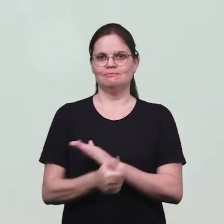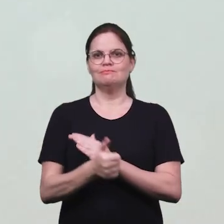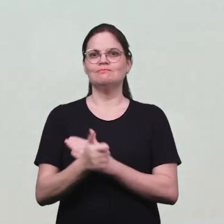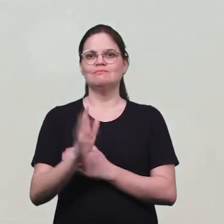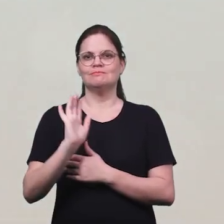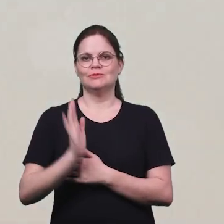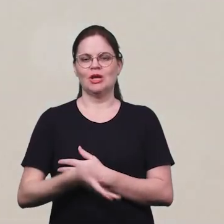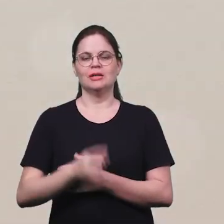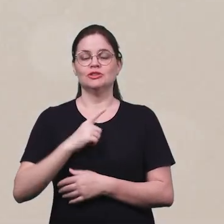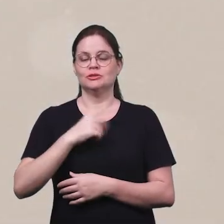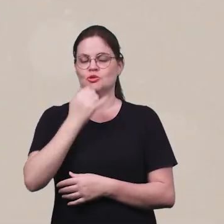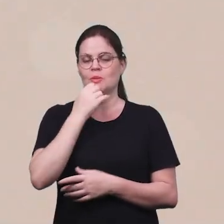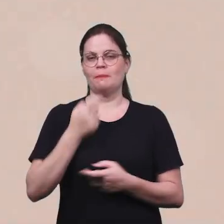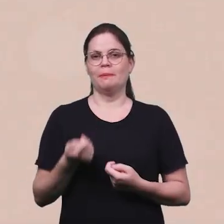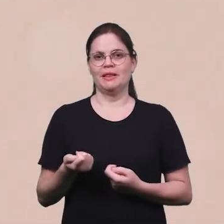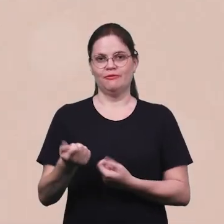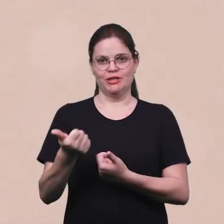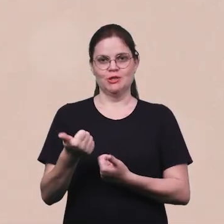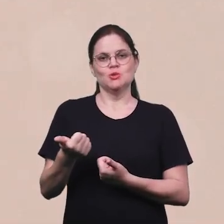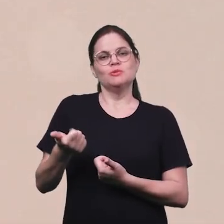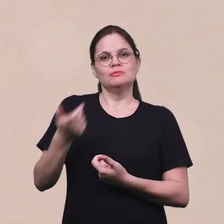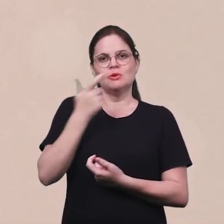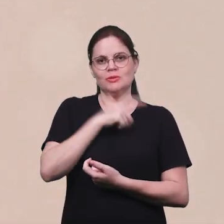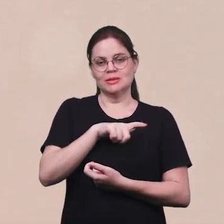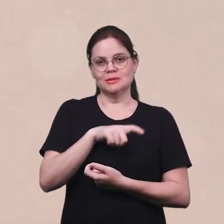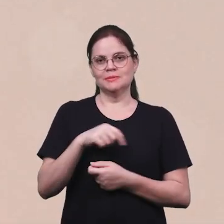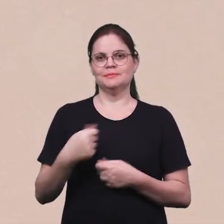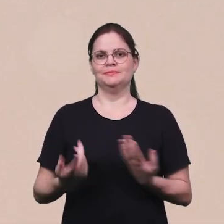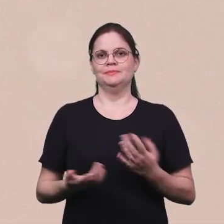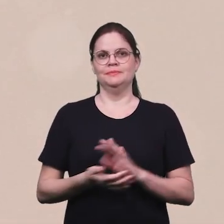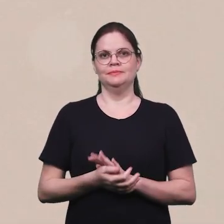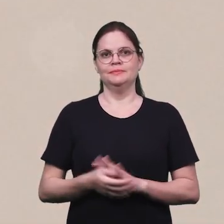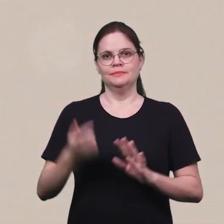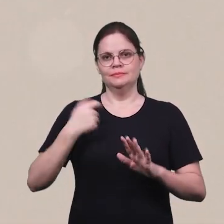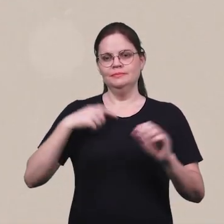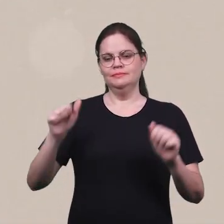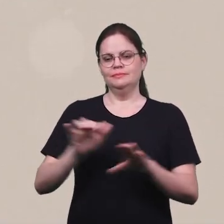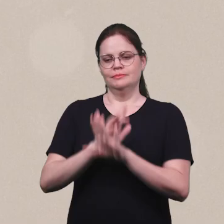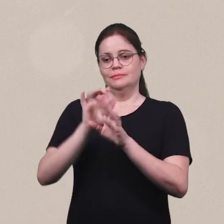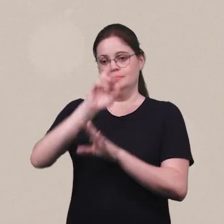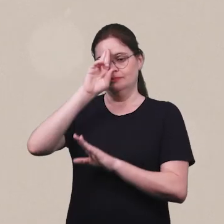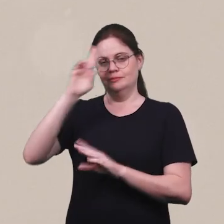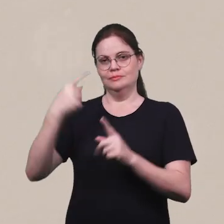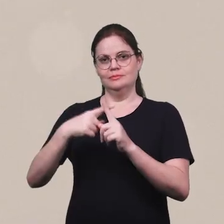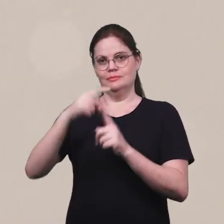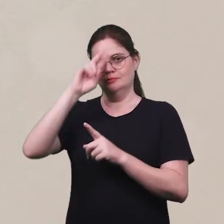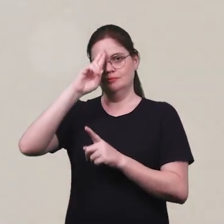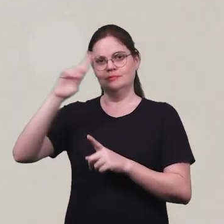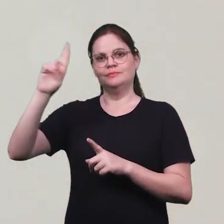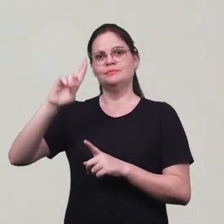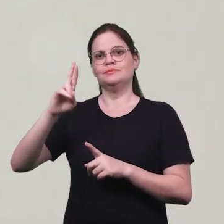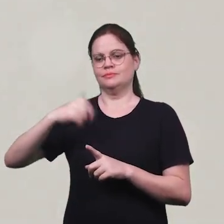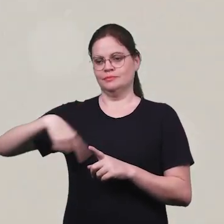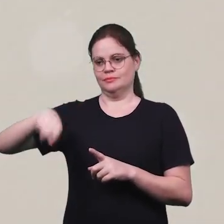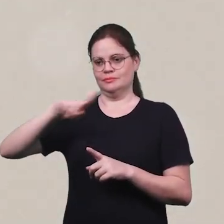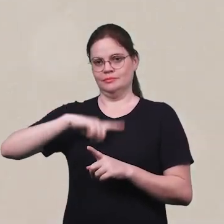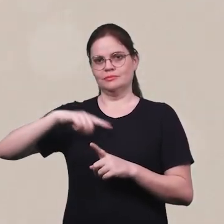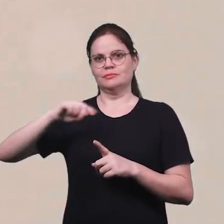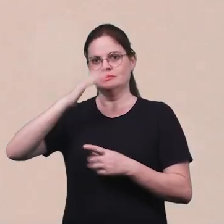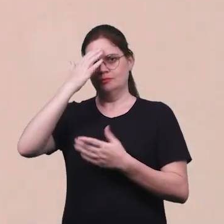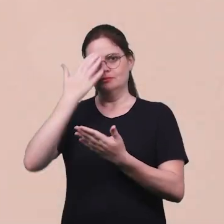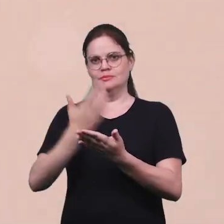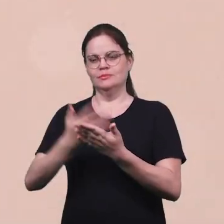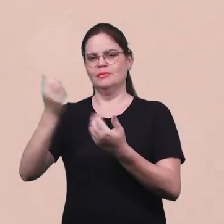o meu benefício havia saído. Eu glorifiquei o Senhor, porque o Senhor não nega aquele que é fiel e aquele que confia e que